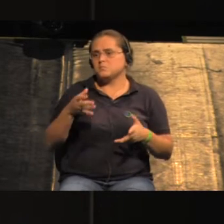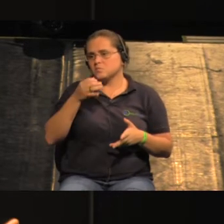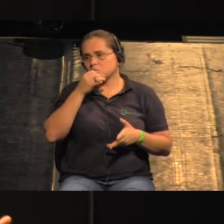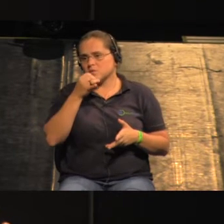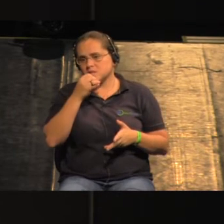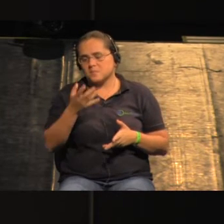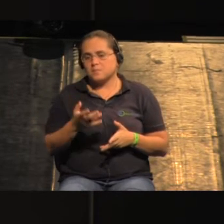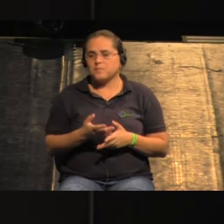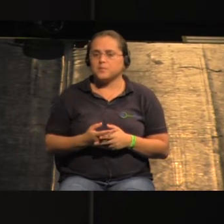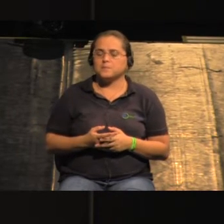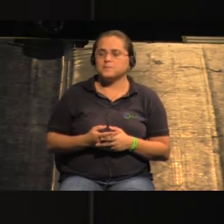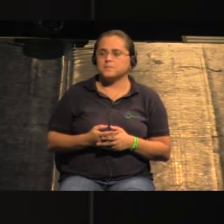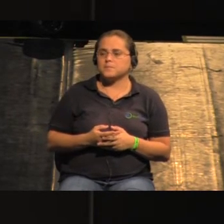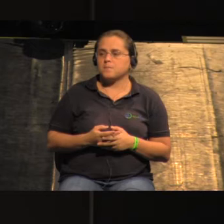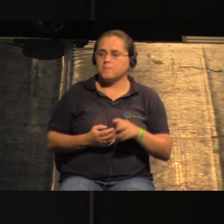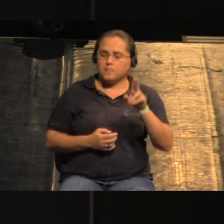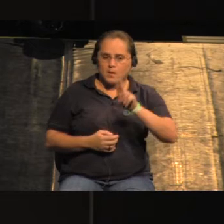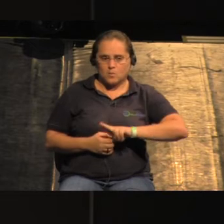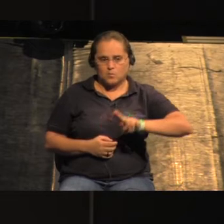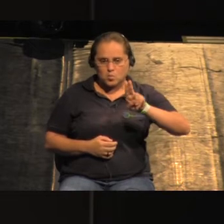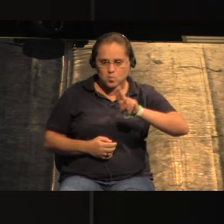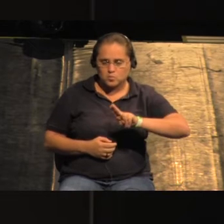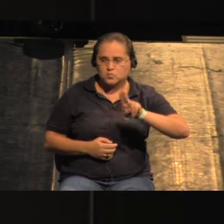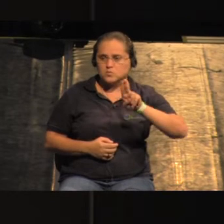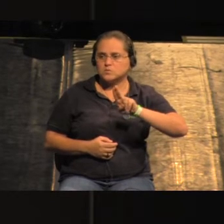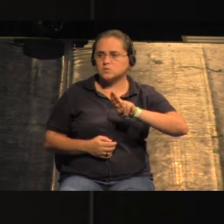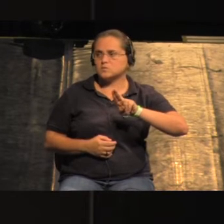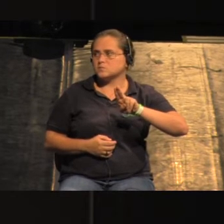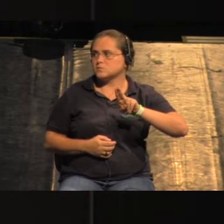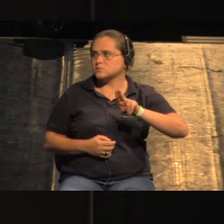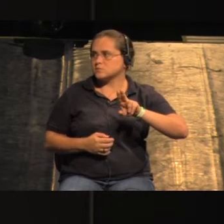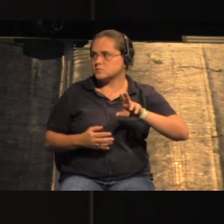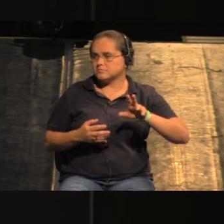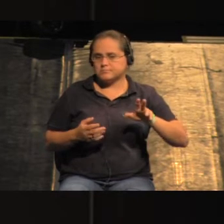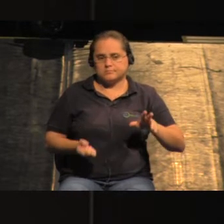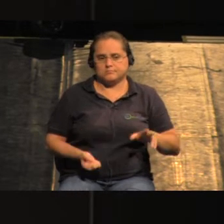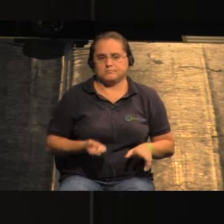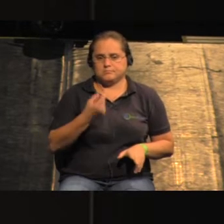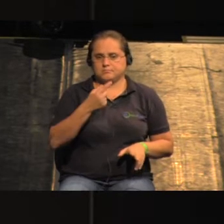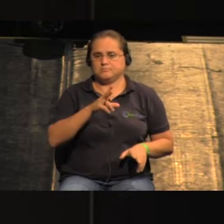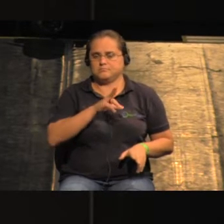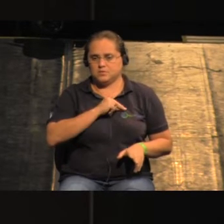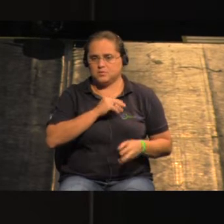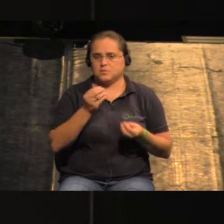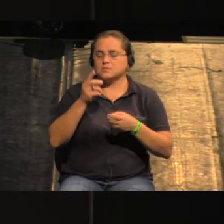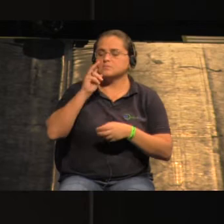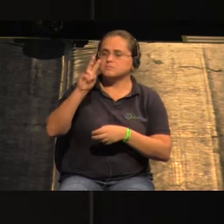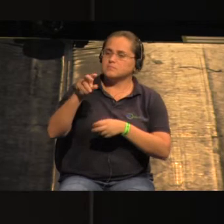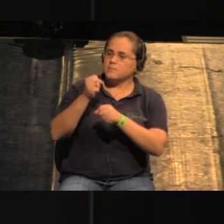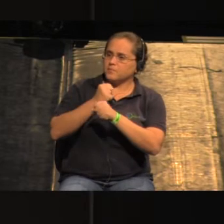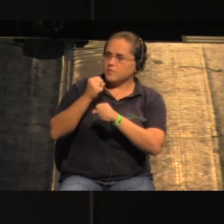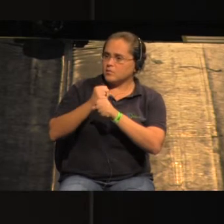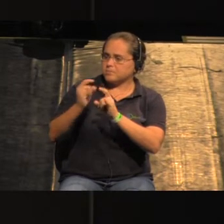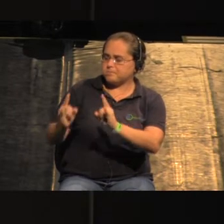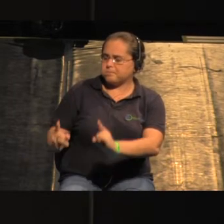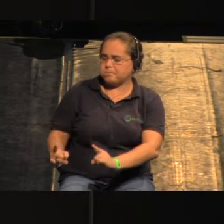embaixo dele, ou, por exemplo, até mesmo usos que são mais, um pouco, que eu considero, pelo menos, bizarros, como